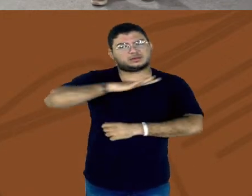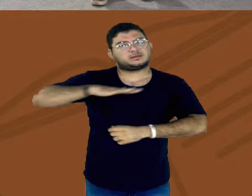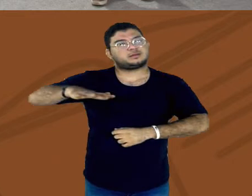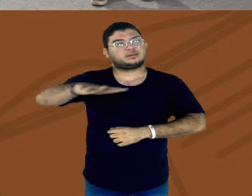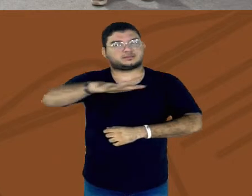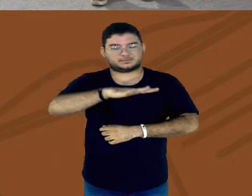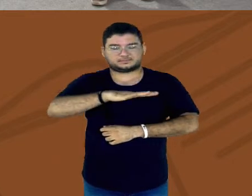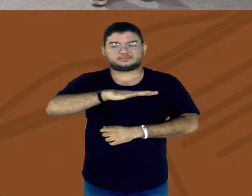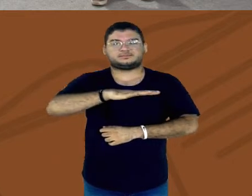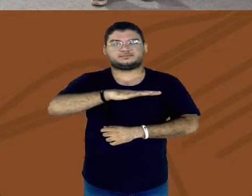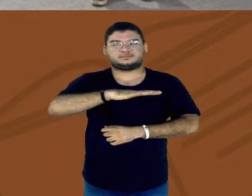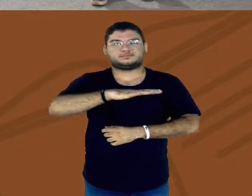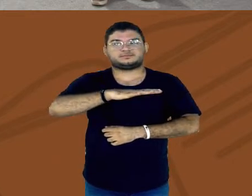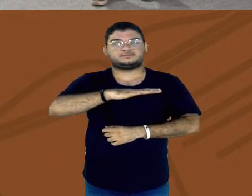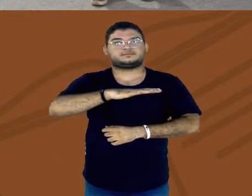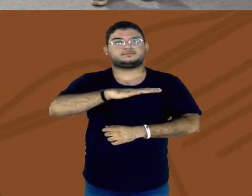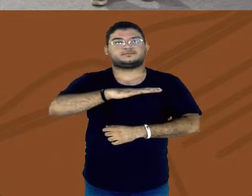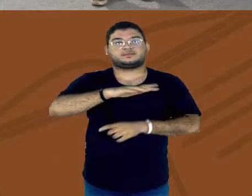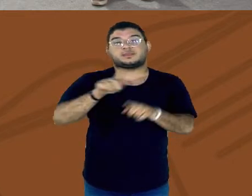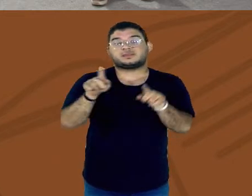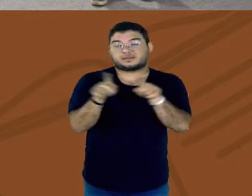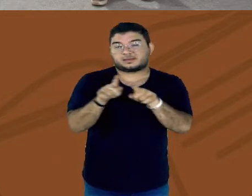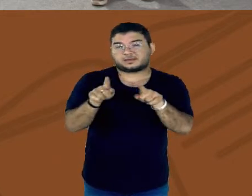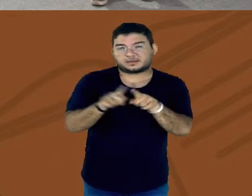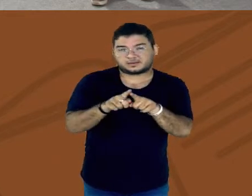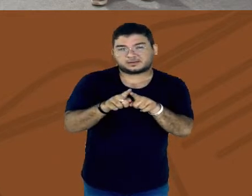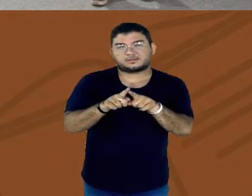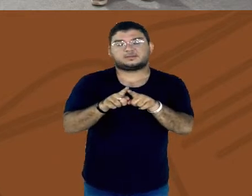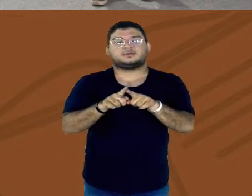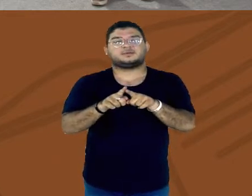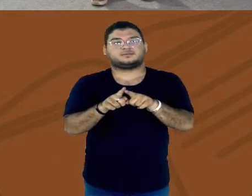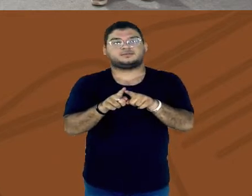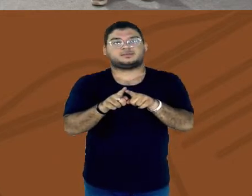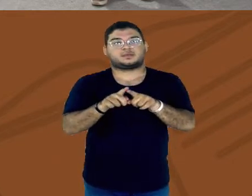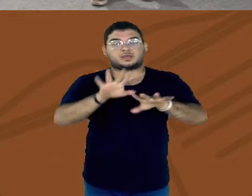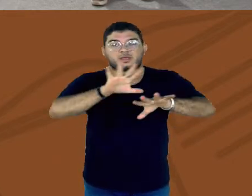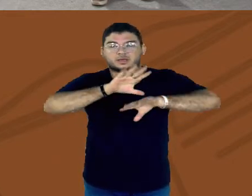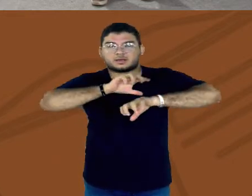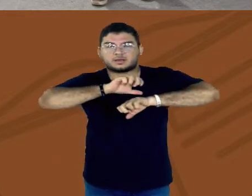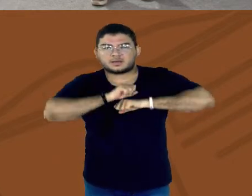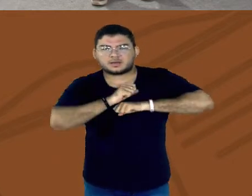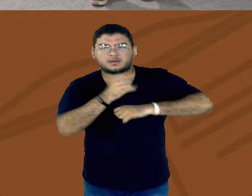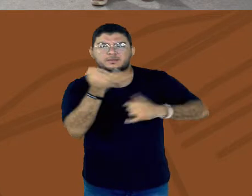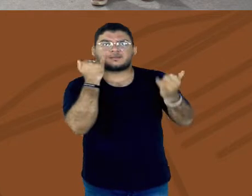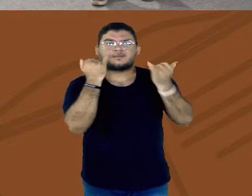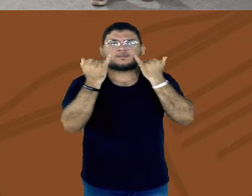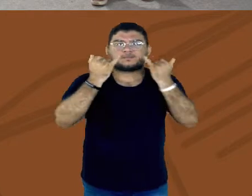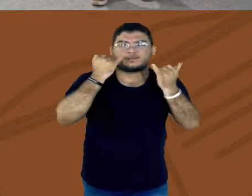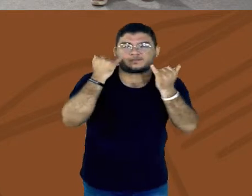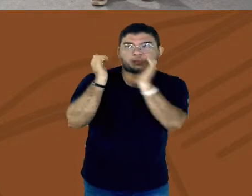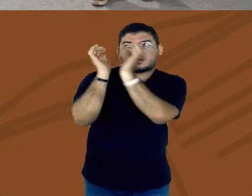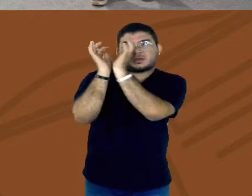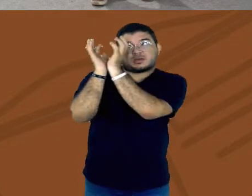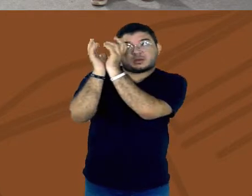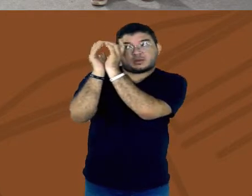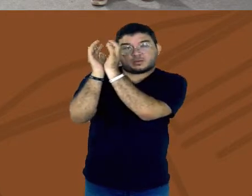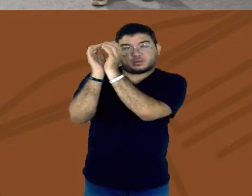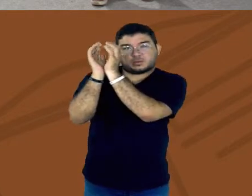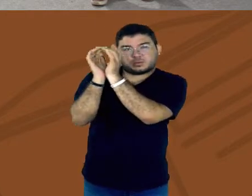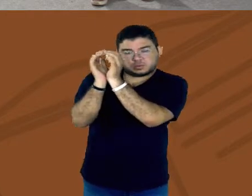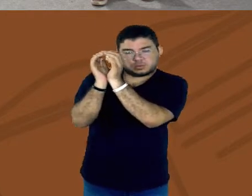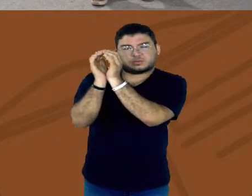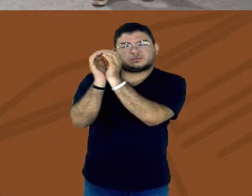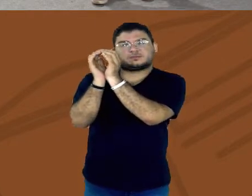do corpo, assim como receber, captar informações, mensagens